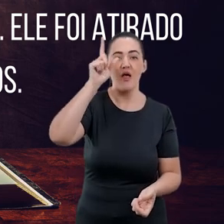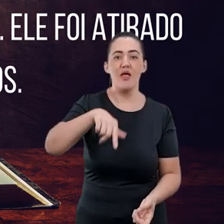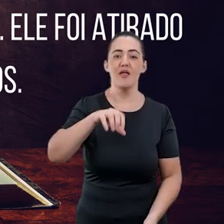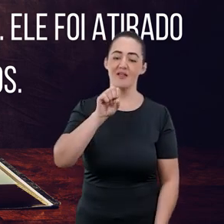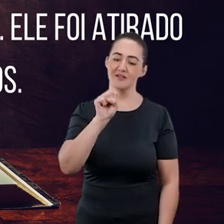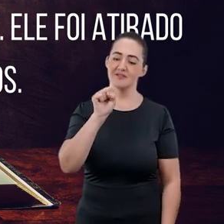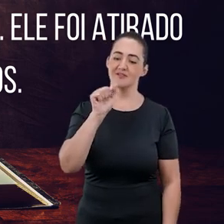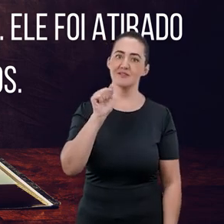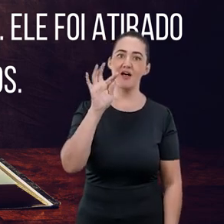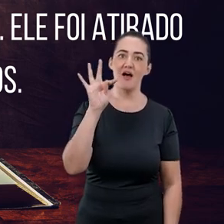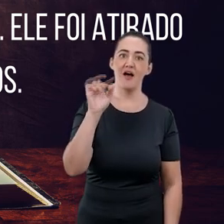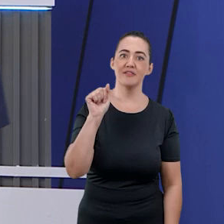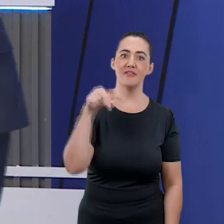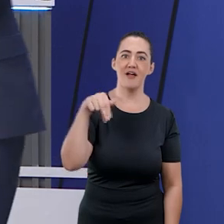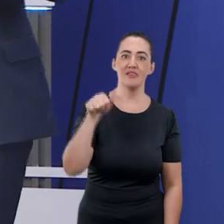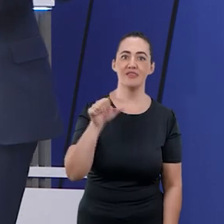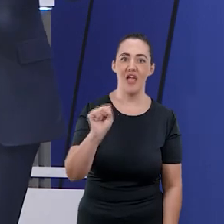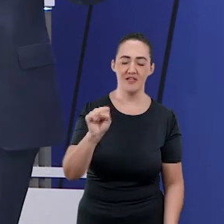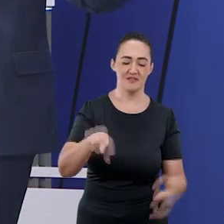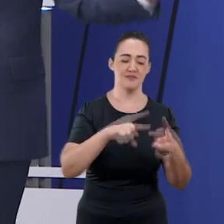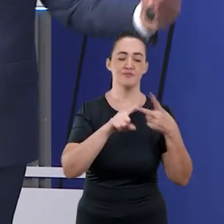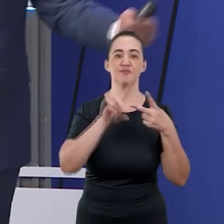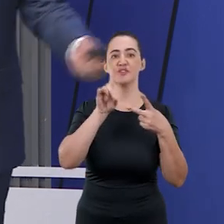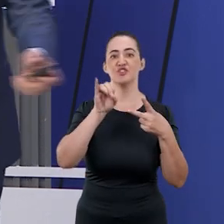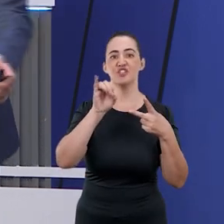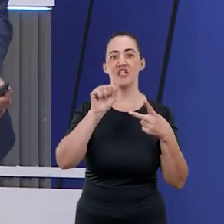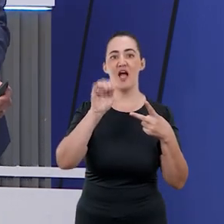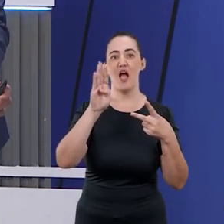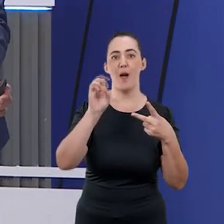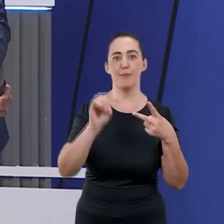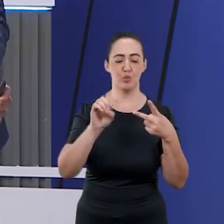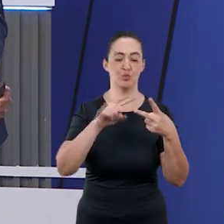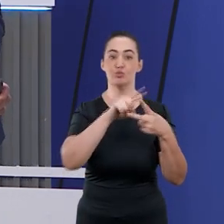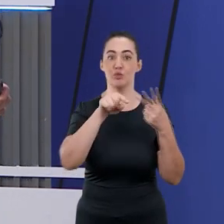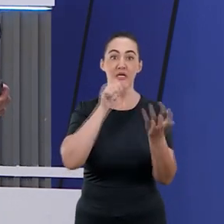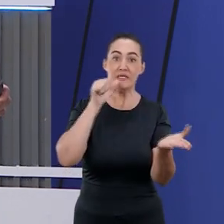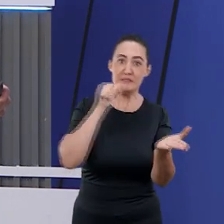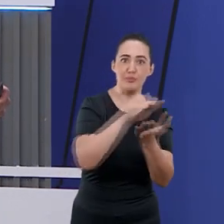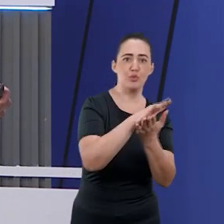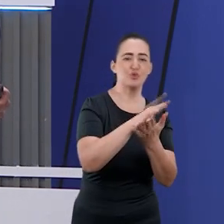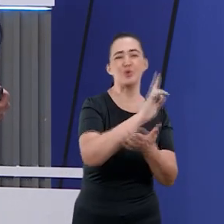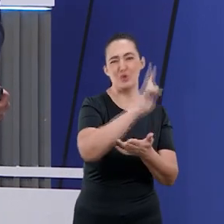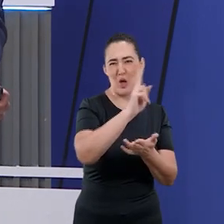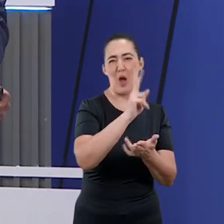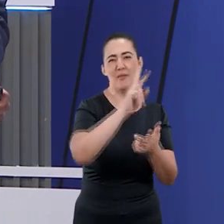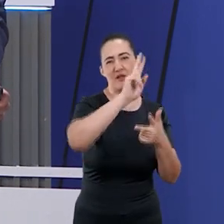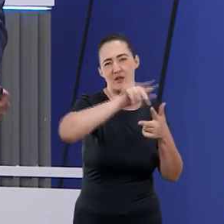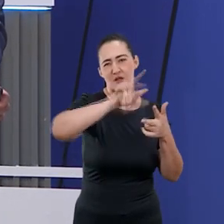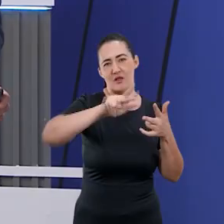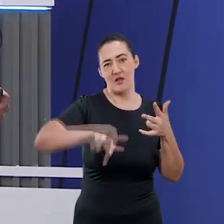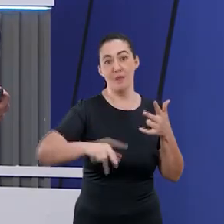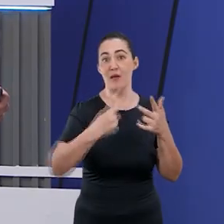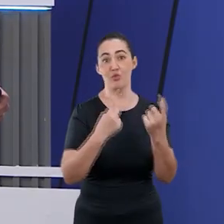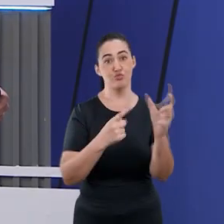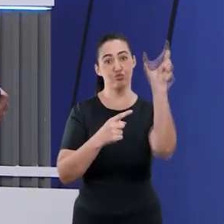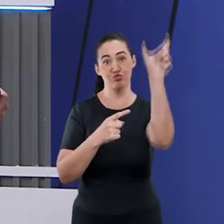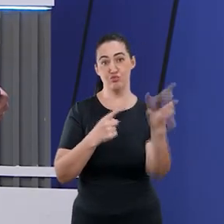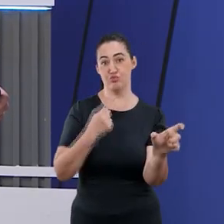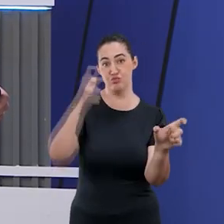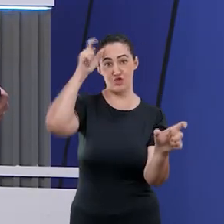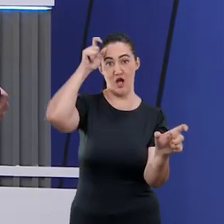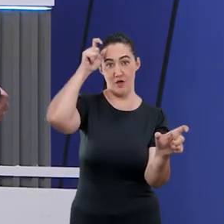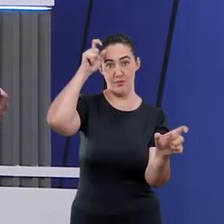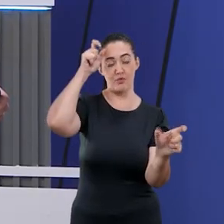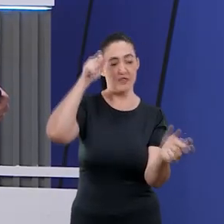anjos. Ou seja, chegou o momento que eles não podiam mais ficar lá no céu. Não tinha mais como conviver.